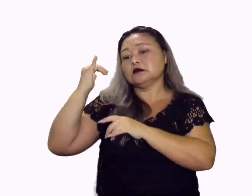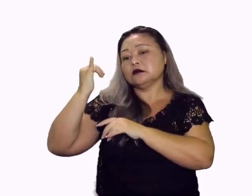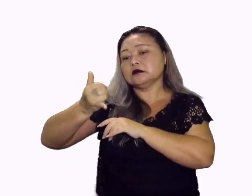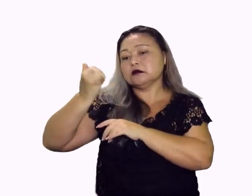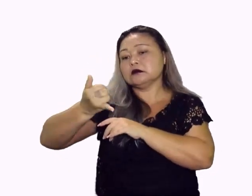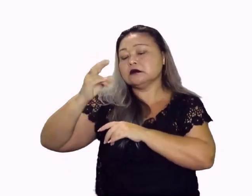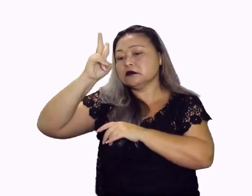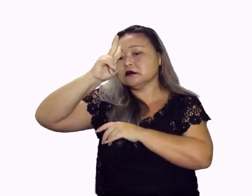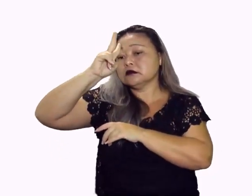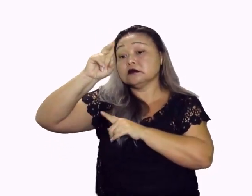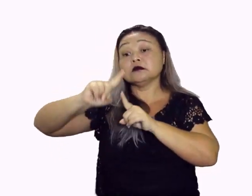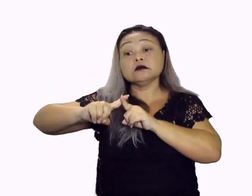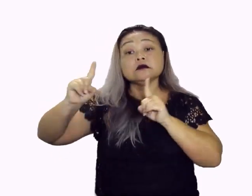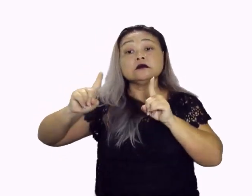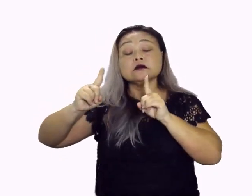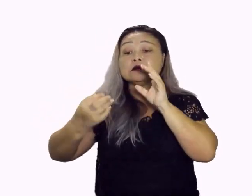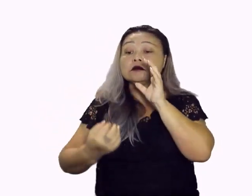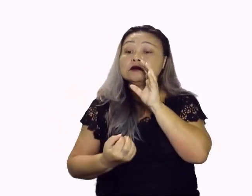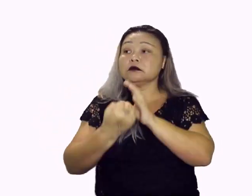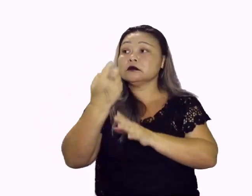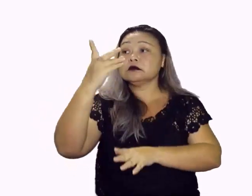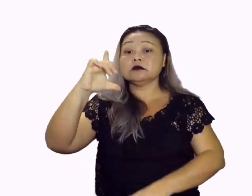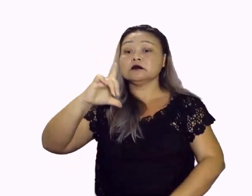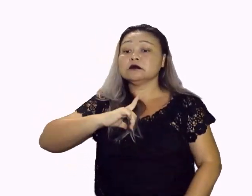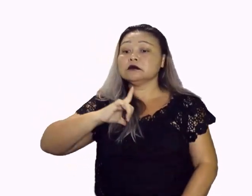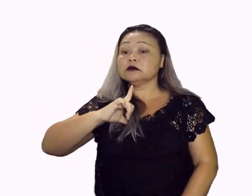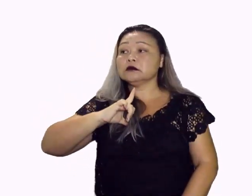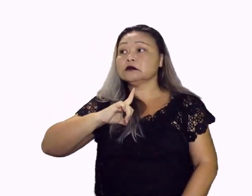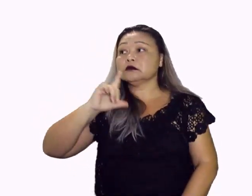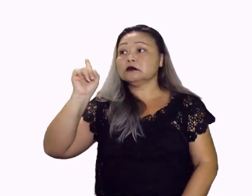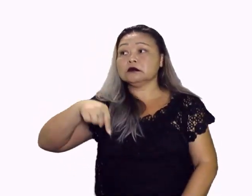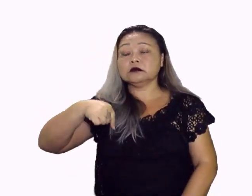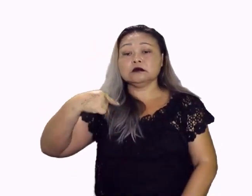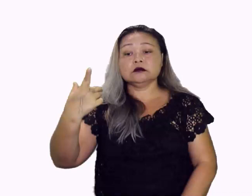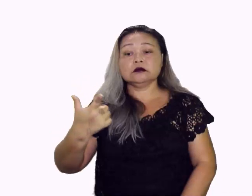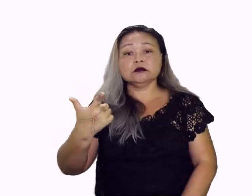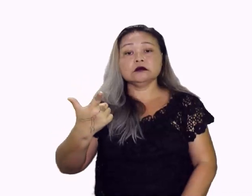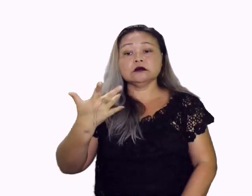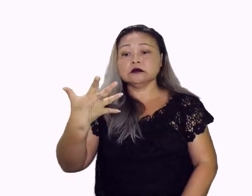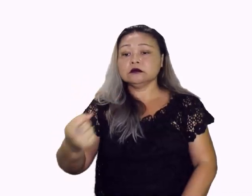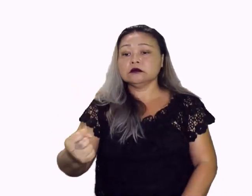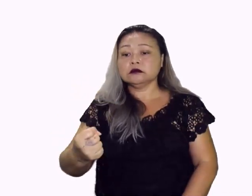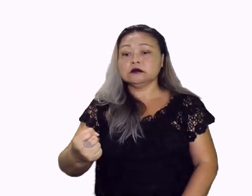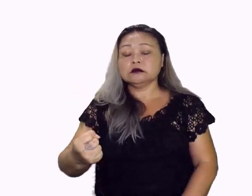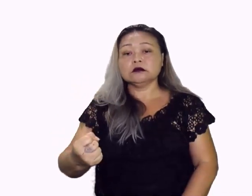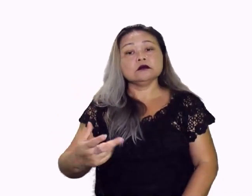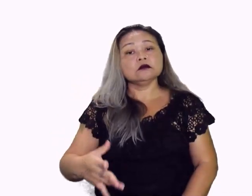mito. Porém, ele só nasce e se consolida a partir da aceitação.